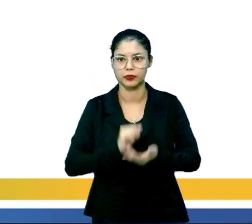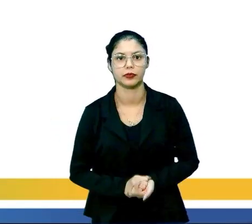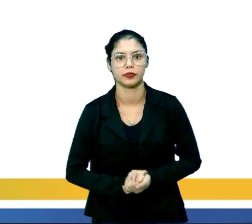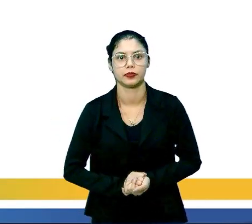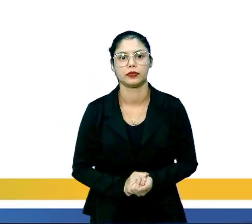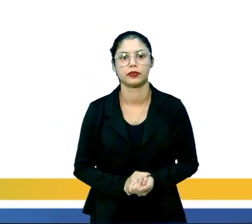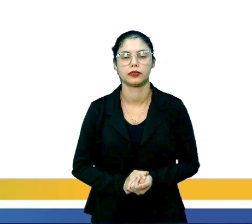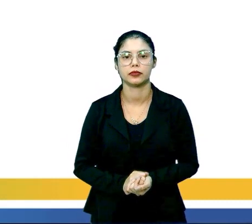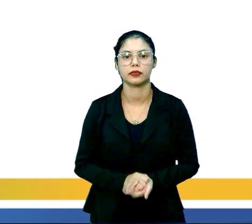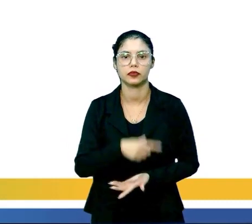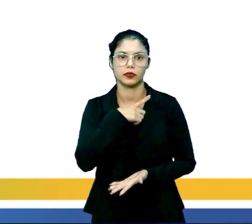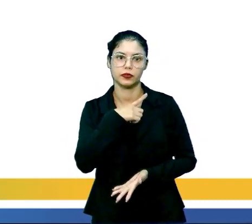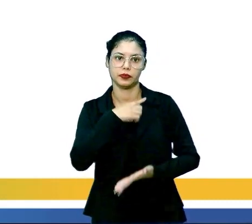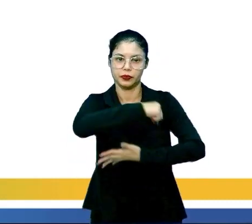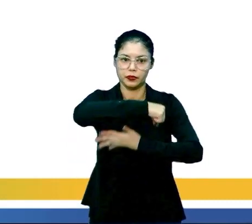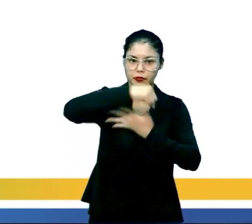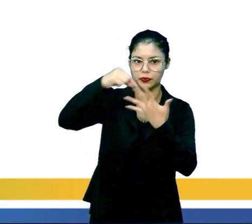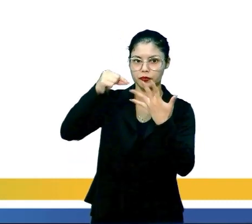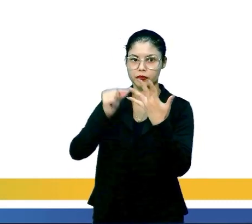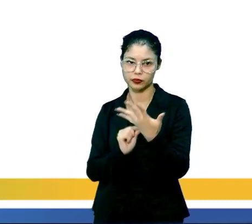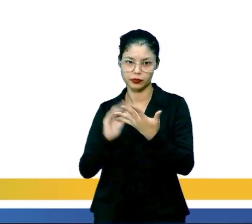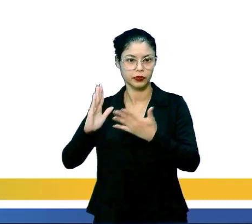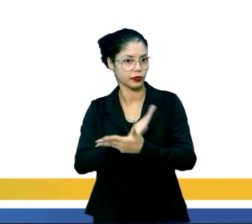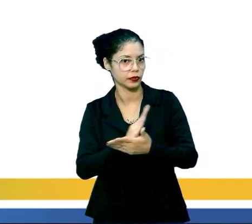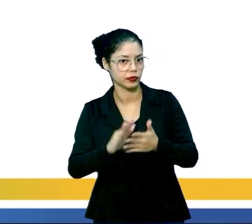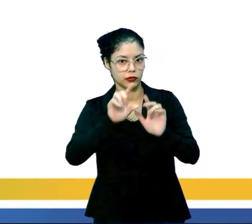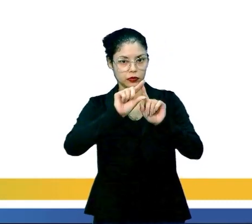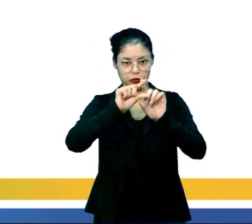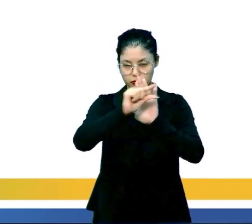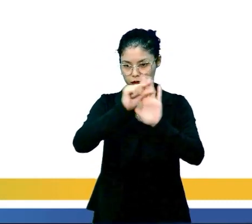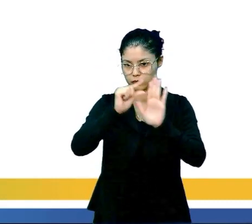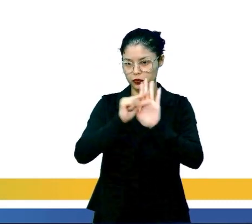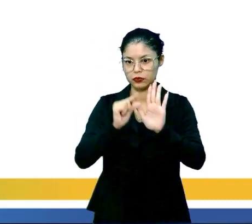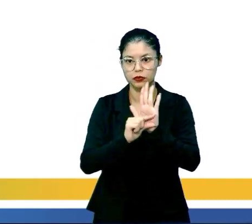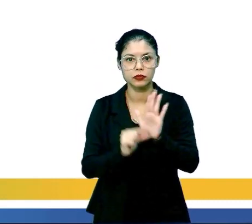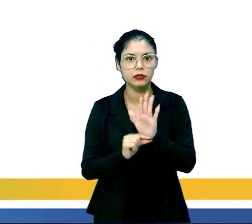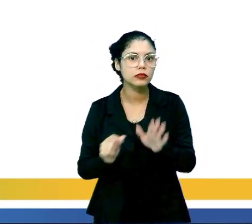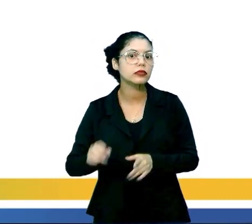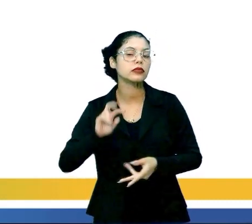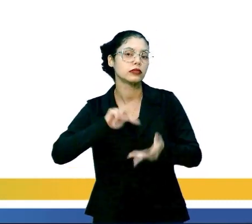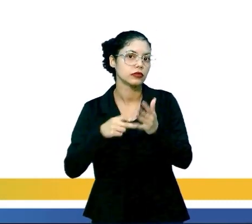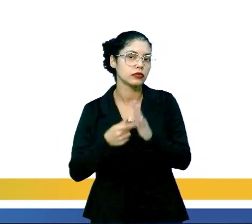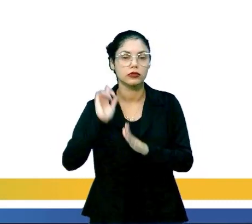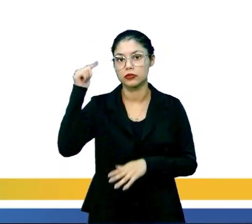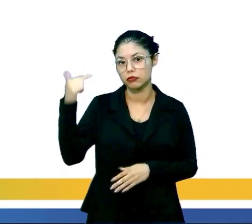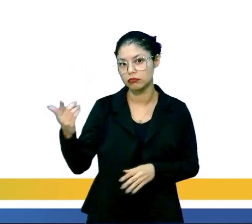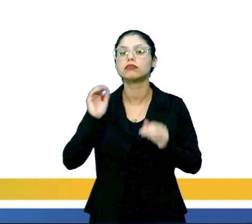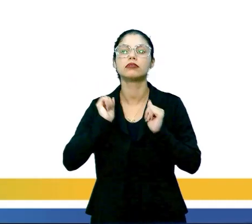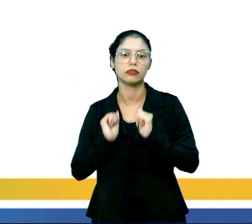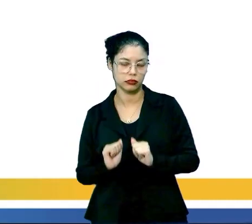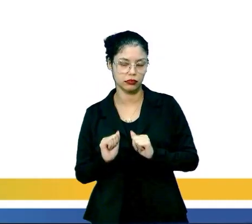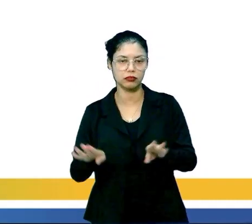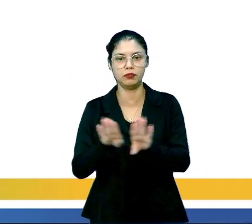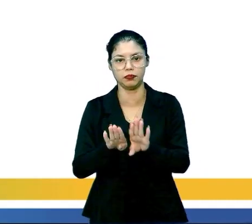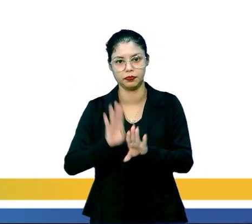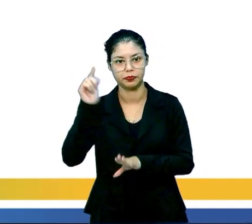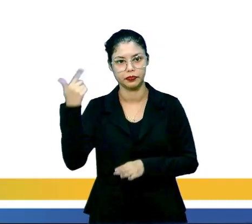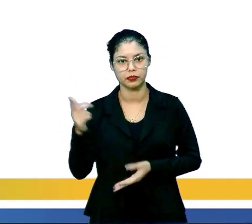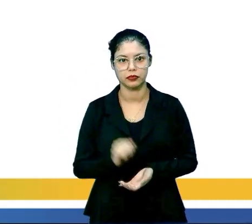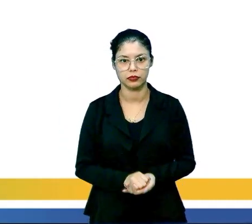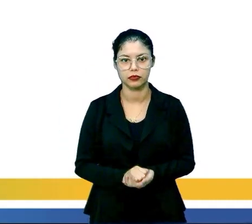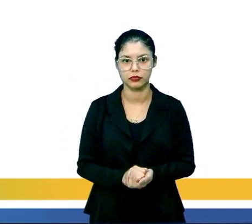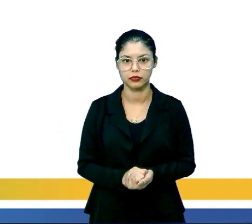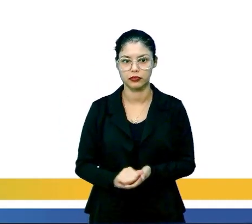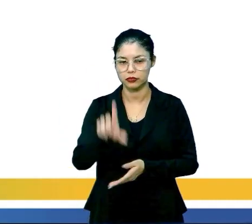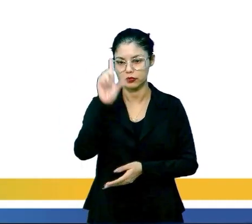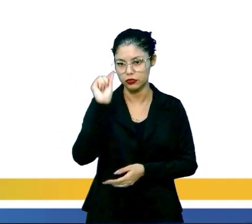E aí, nós trouxemos aqui alguns tipos de argumentos. Isso não quer dizer que não existam outros. Existem sim. Esses são